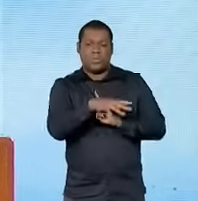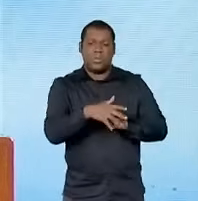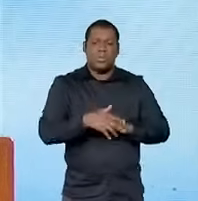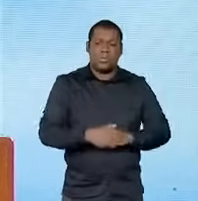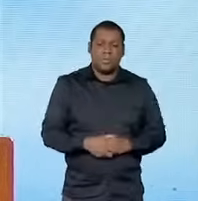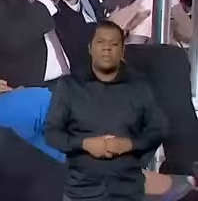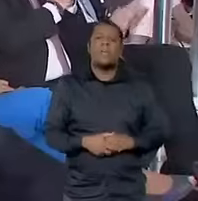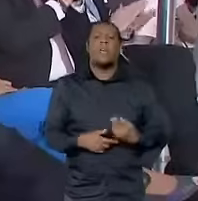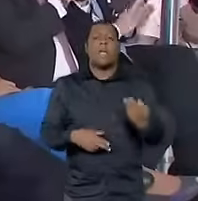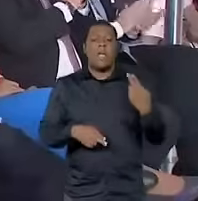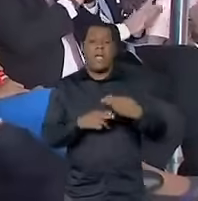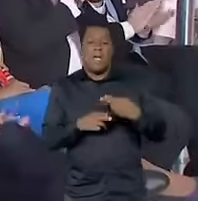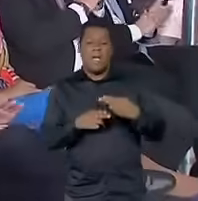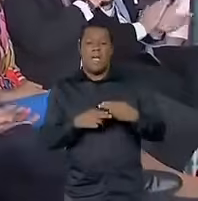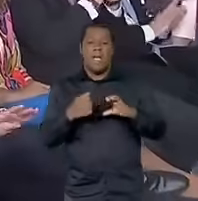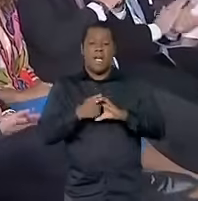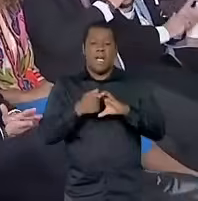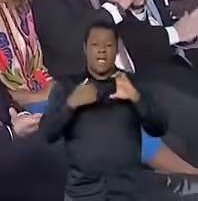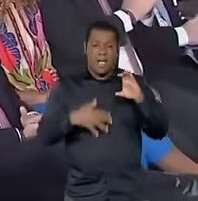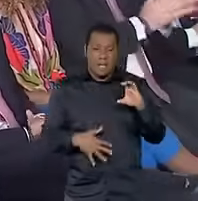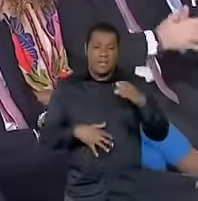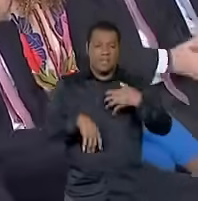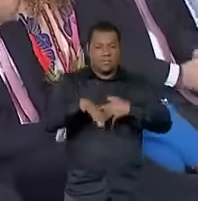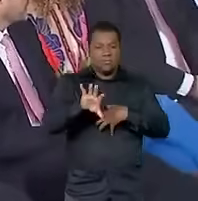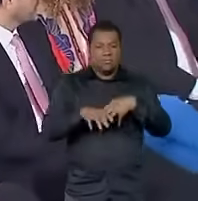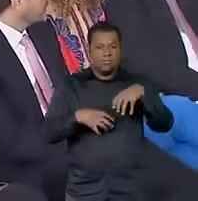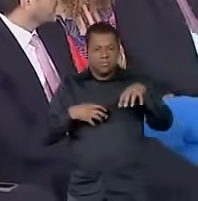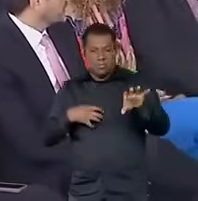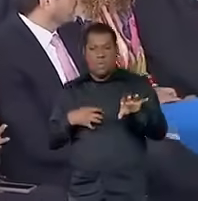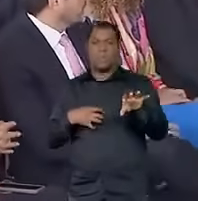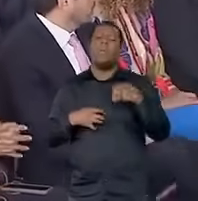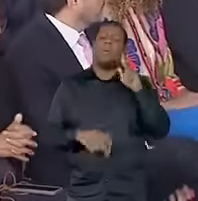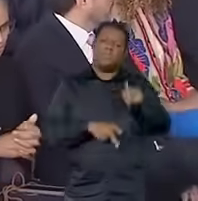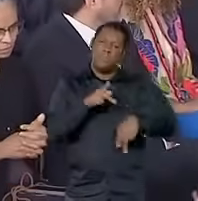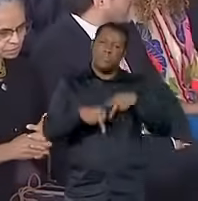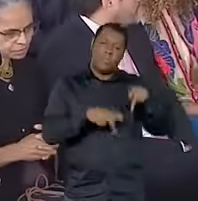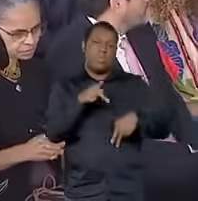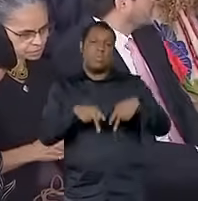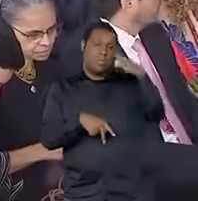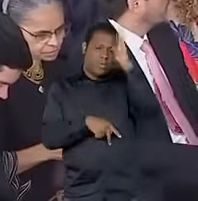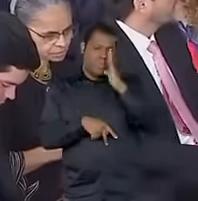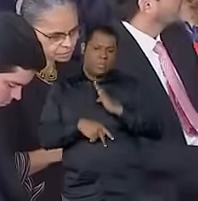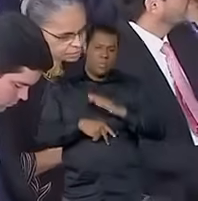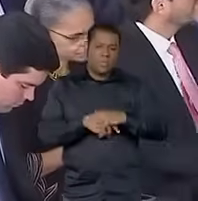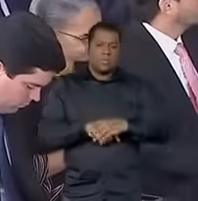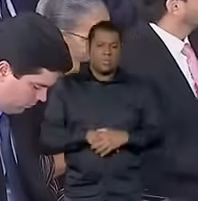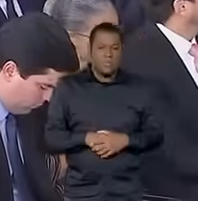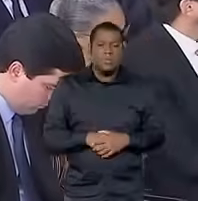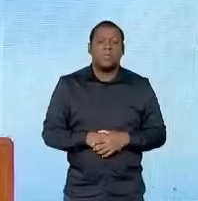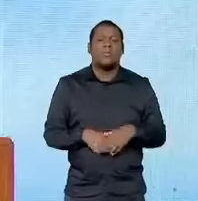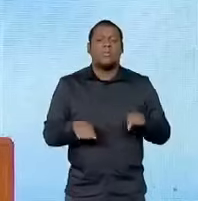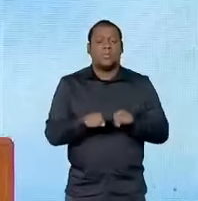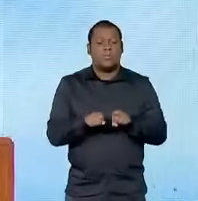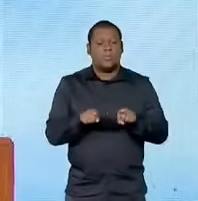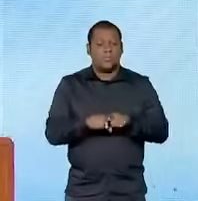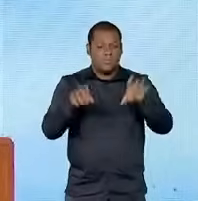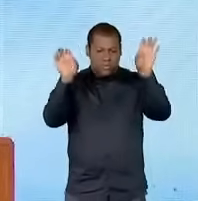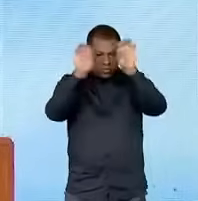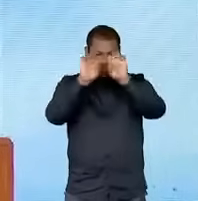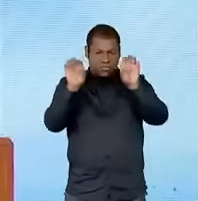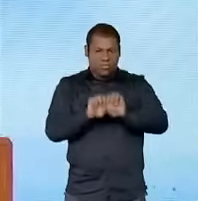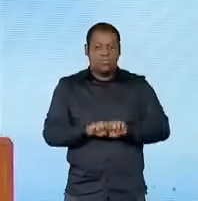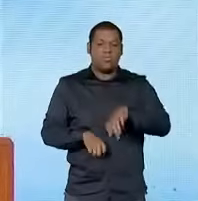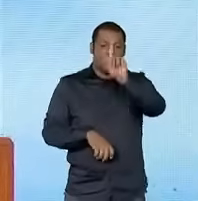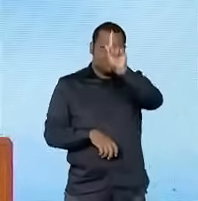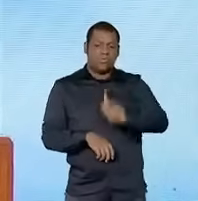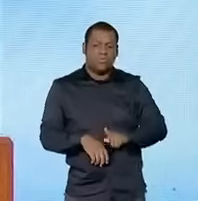com características sensíveis às necessidades populares e estrutura de gestão fortalecida, para